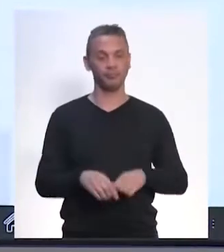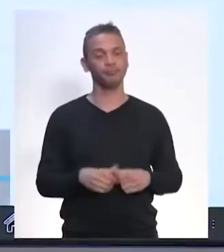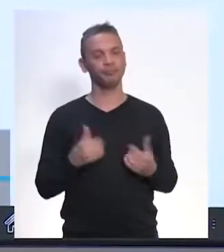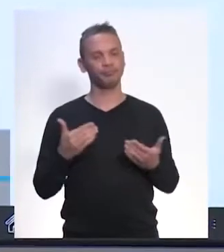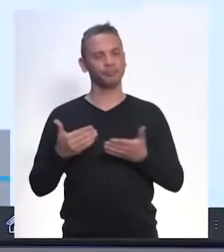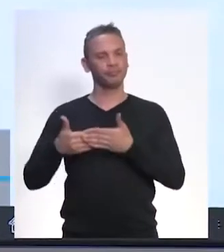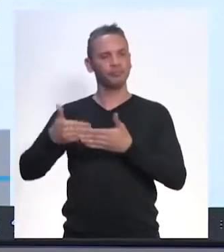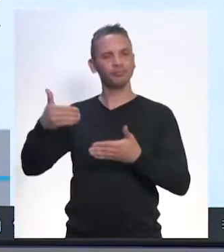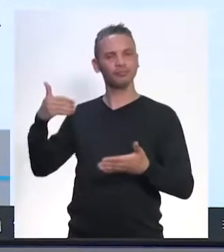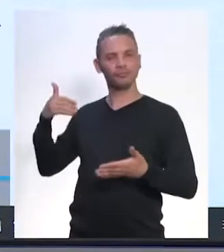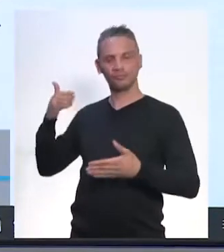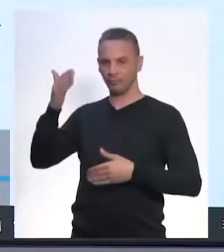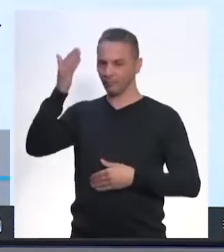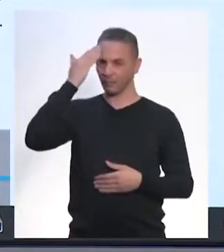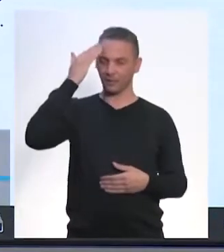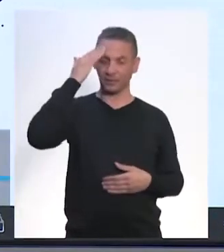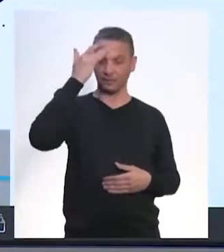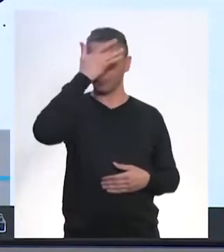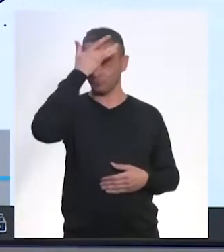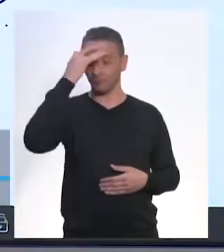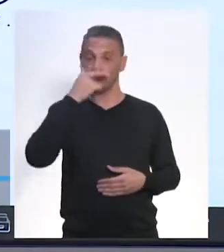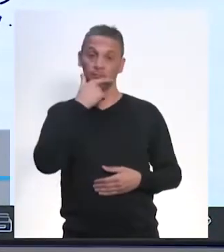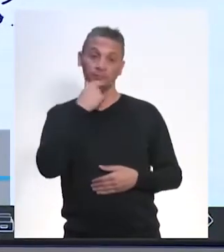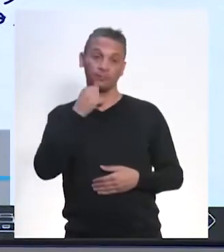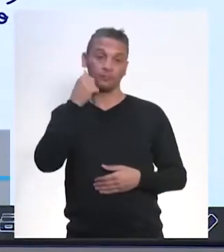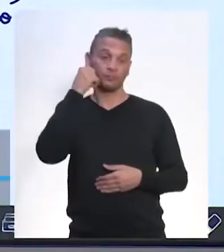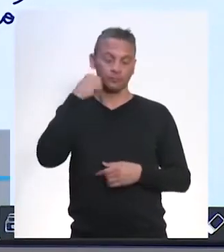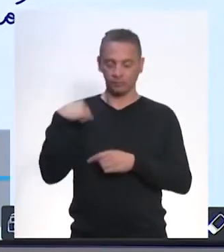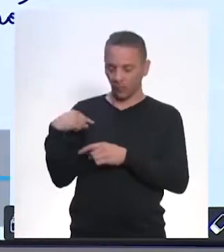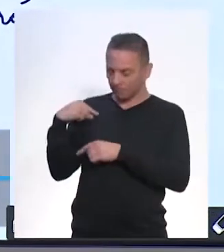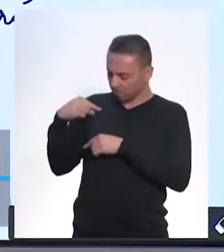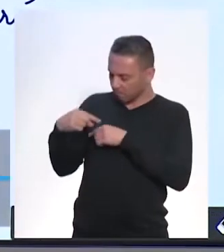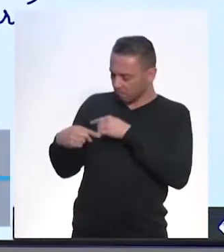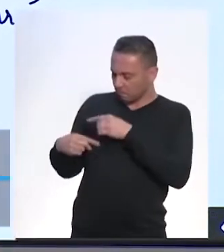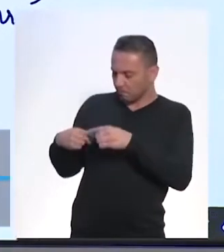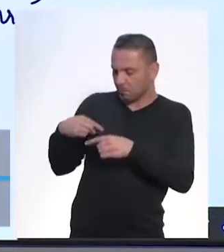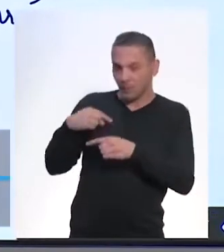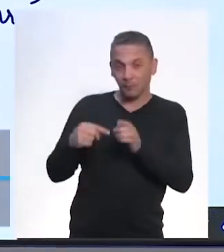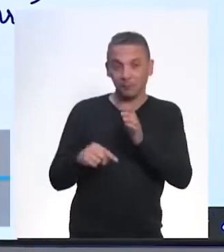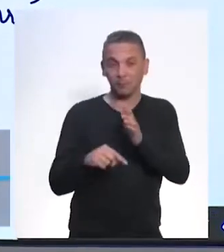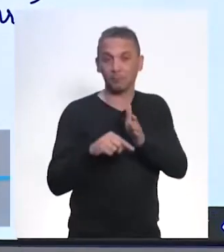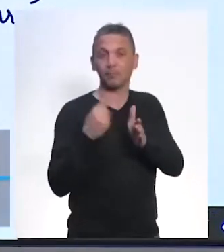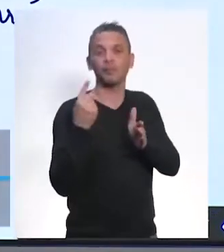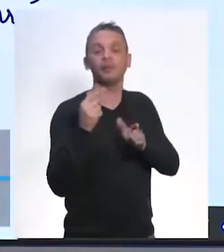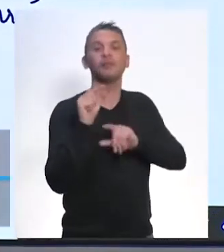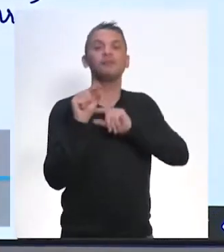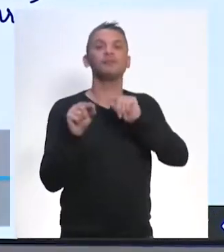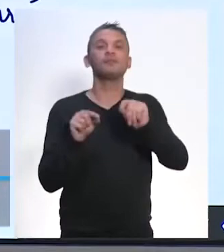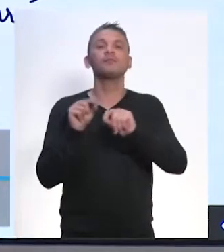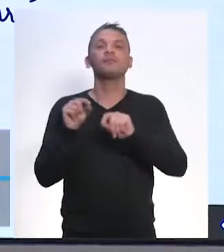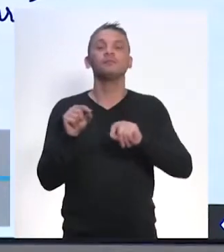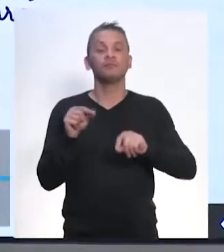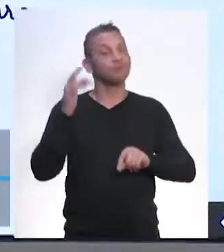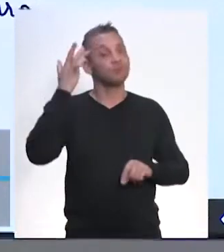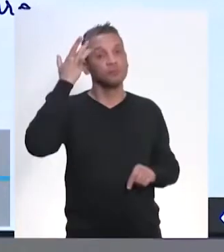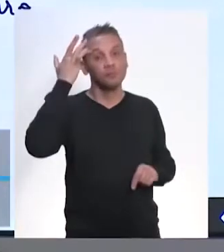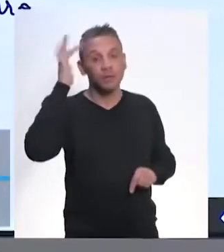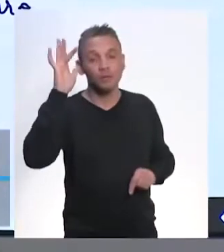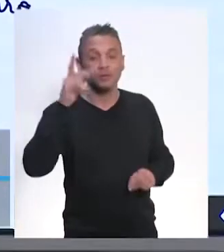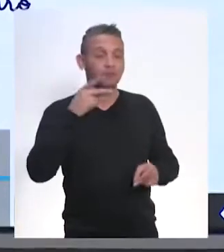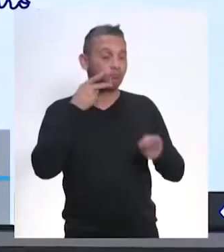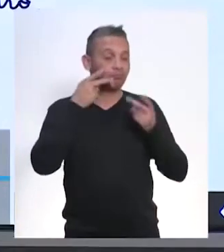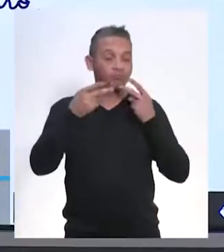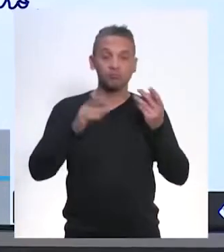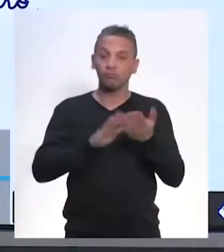início, né, a gente sabe que os seres humanos, né, os primeiros hominídeos, os homens das cavernas, eles não dominavam ainda a